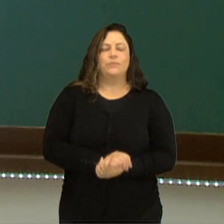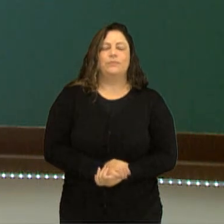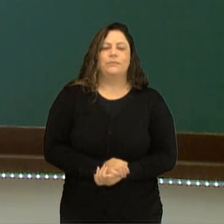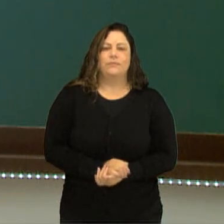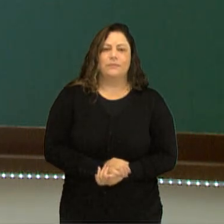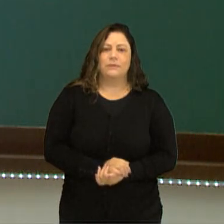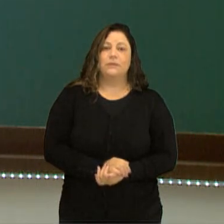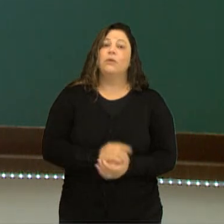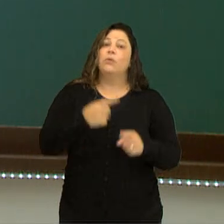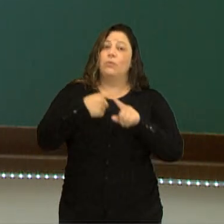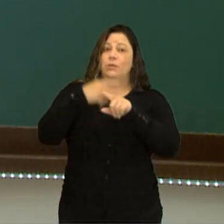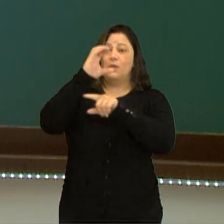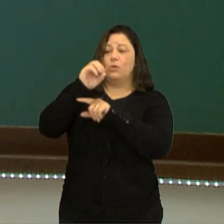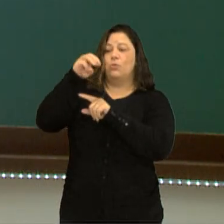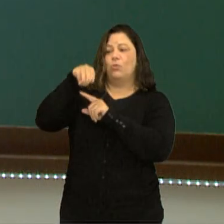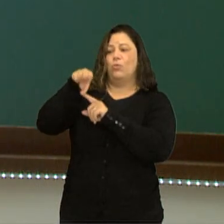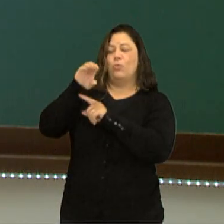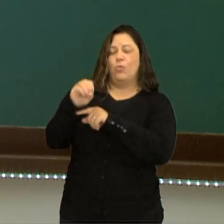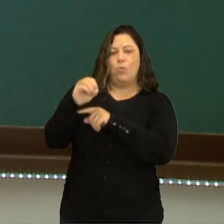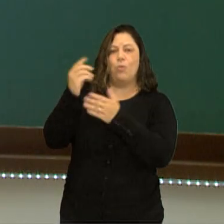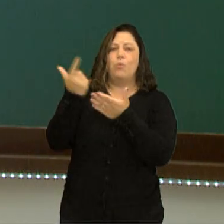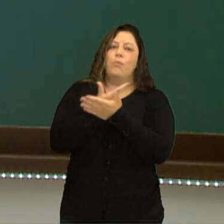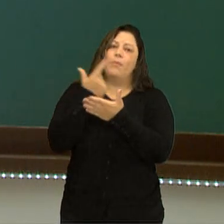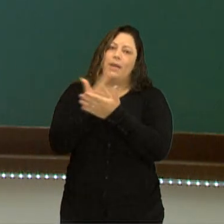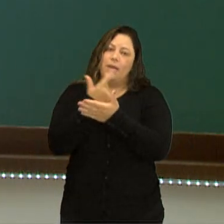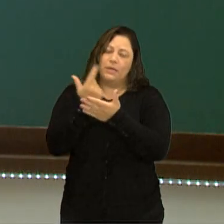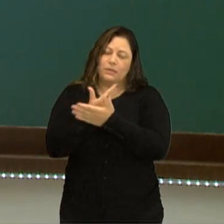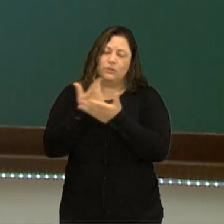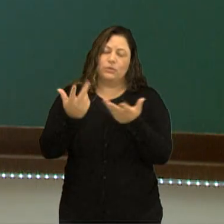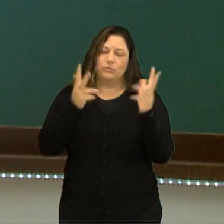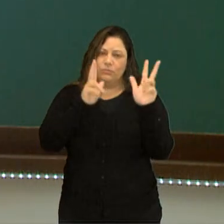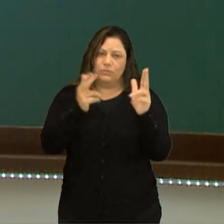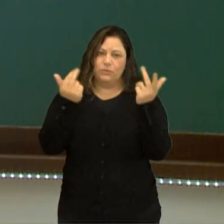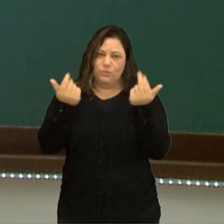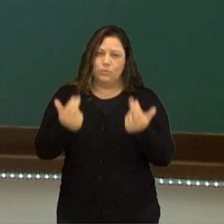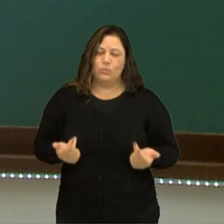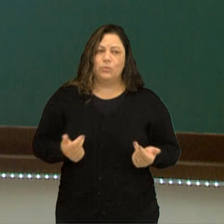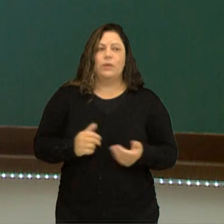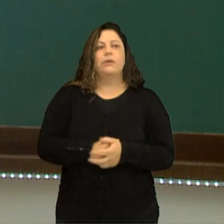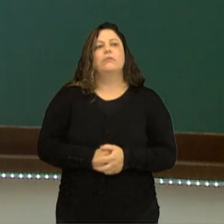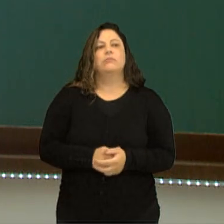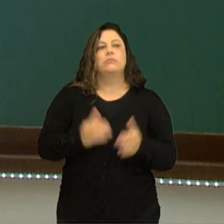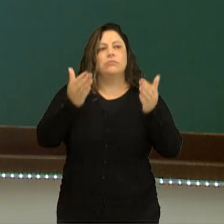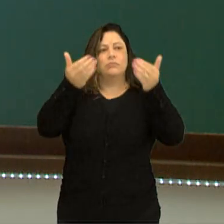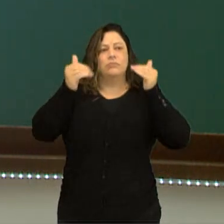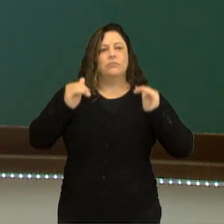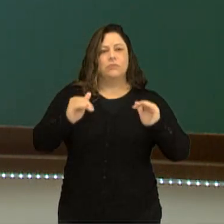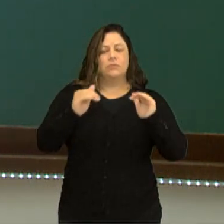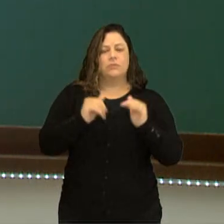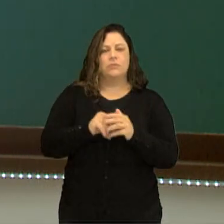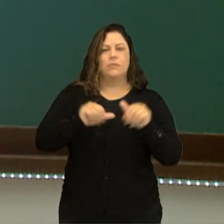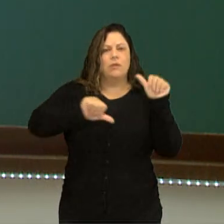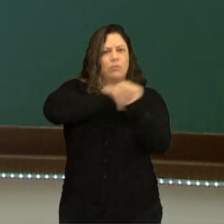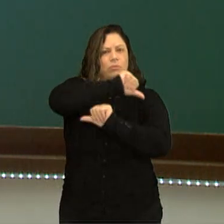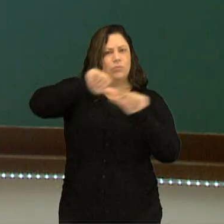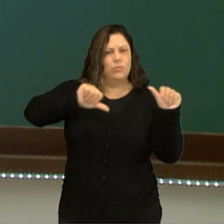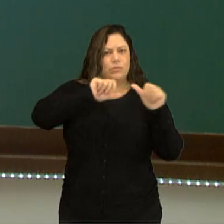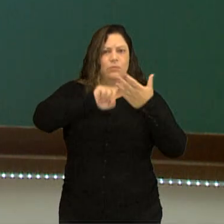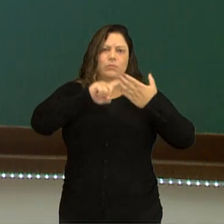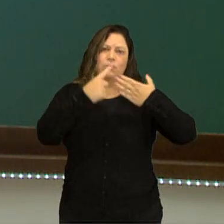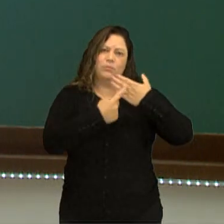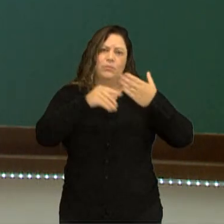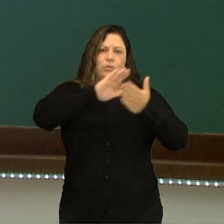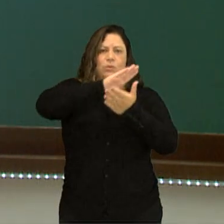livro, comparação. Por quê? De novo, nós temos o como. Vamos transformar ela em uma metáfora? Podemos. É